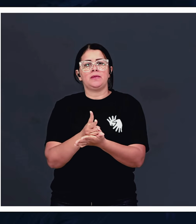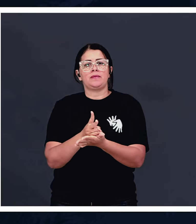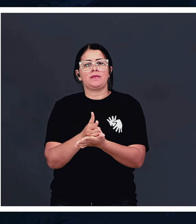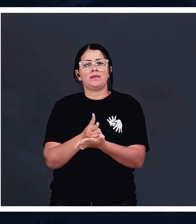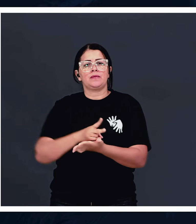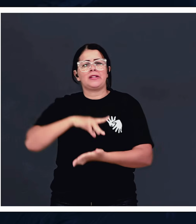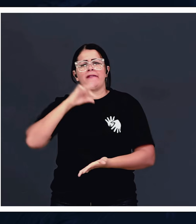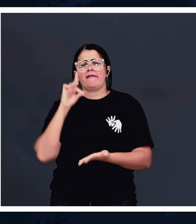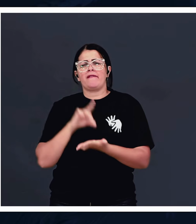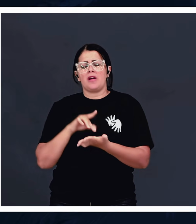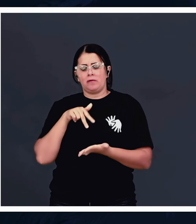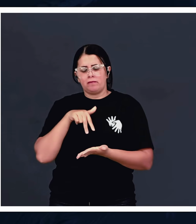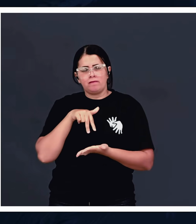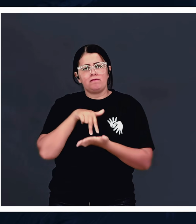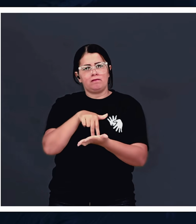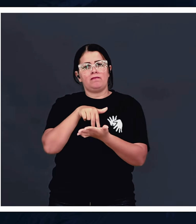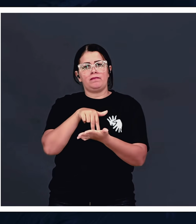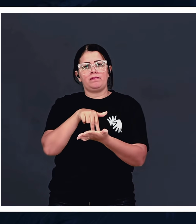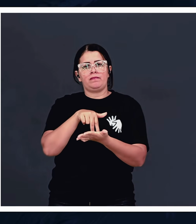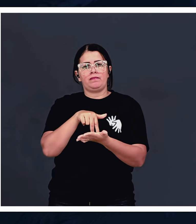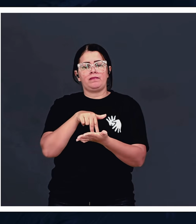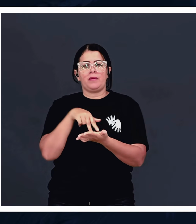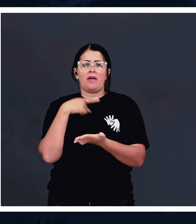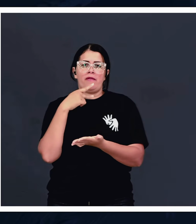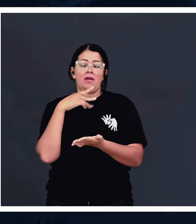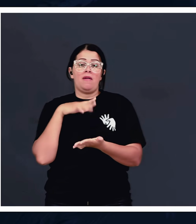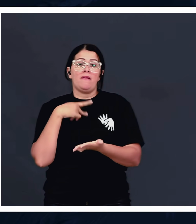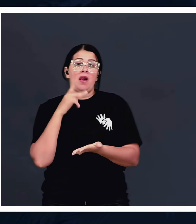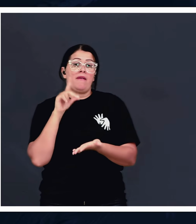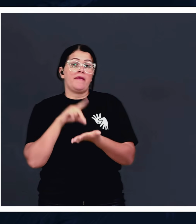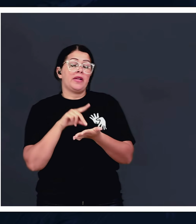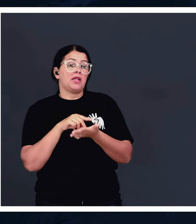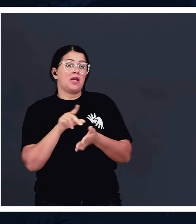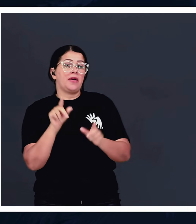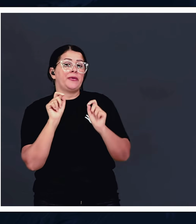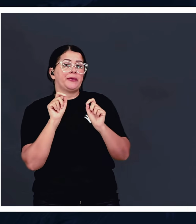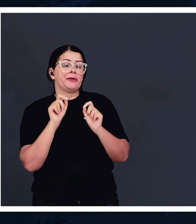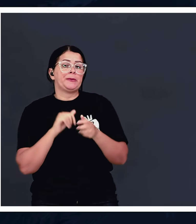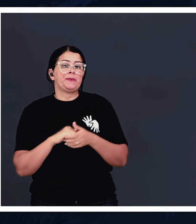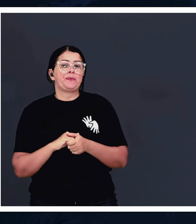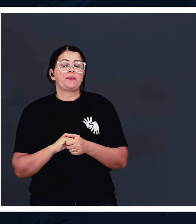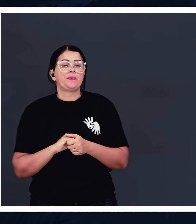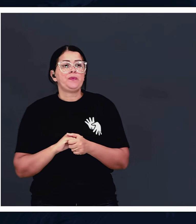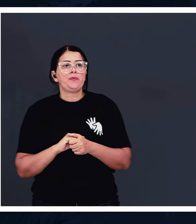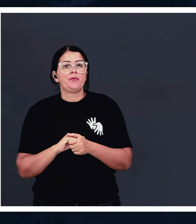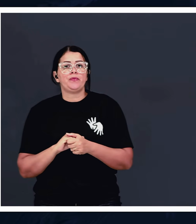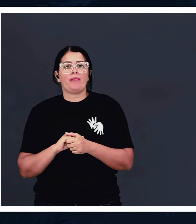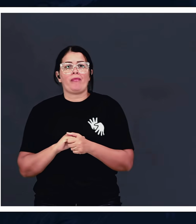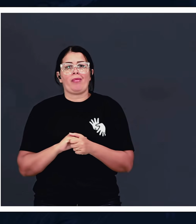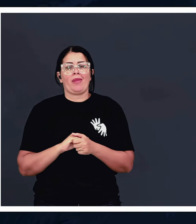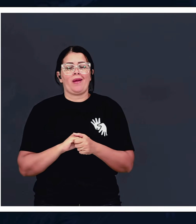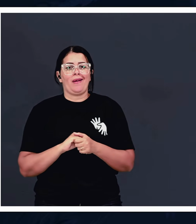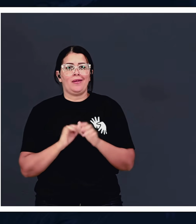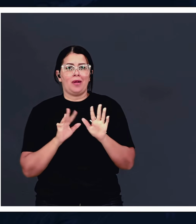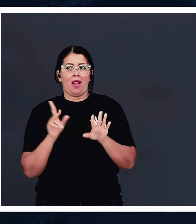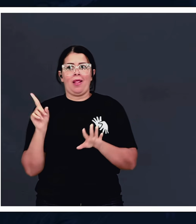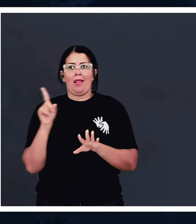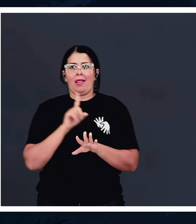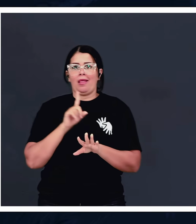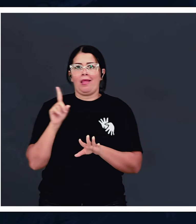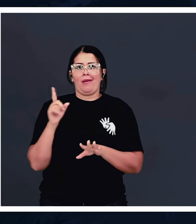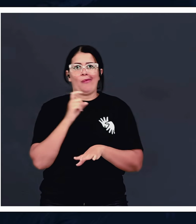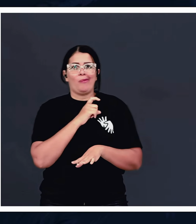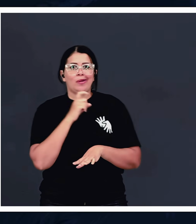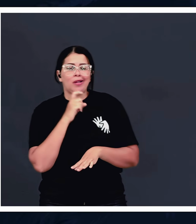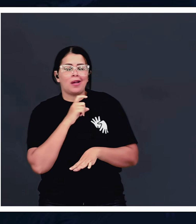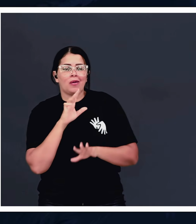Em falar a verdade. E quando eu digo falar a verdade, não é não mentir. Quando eu falo em